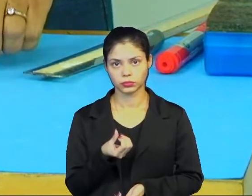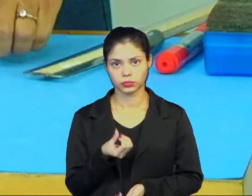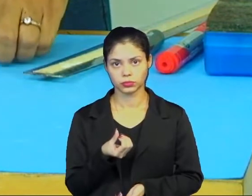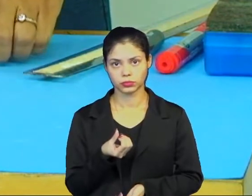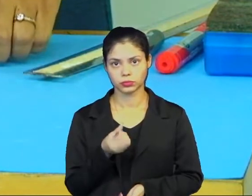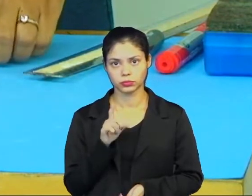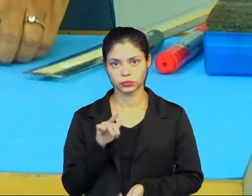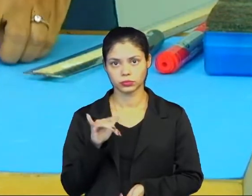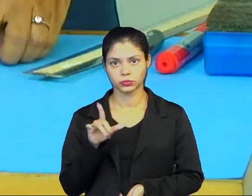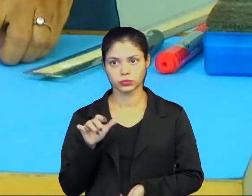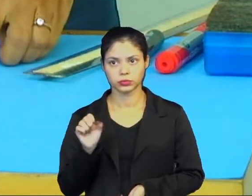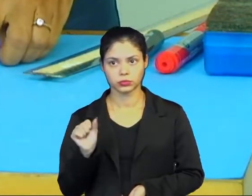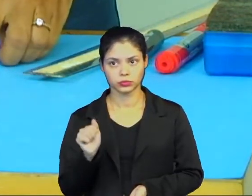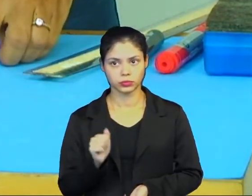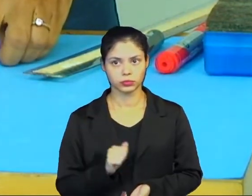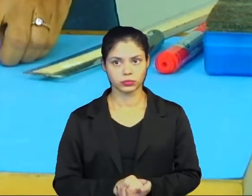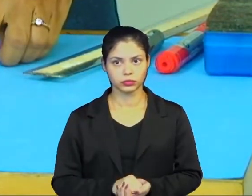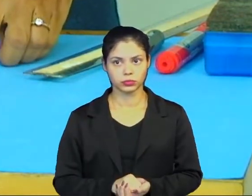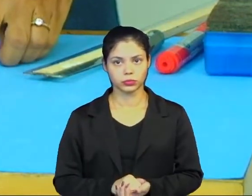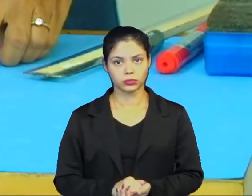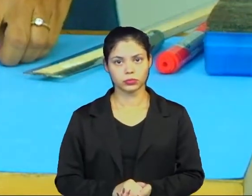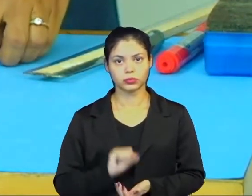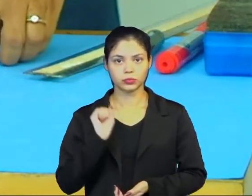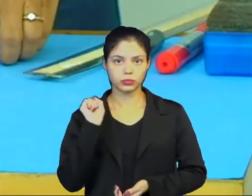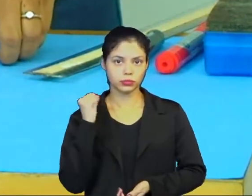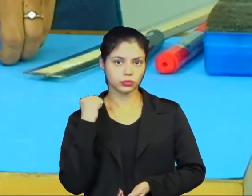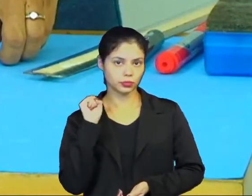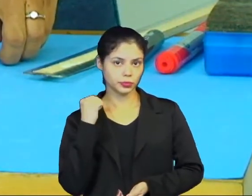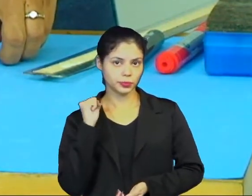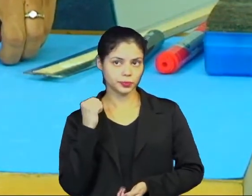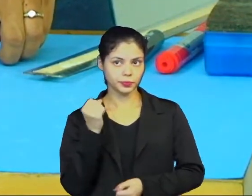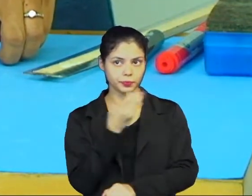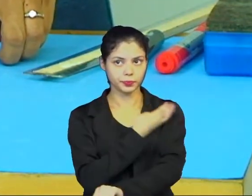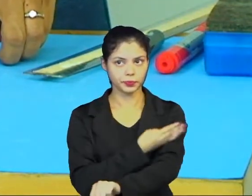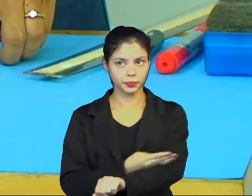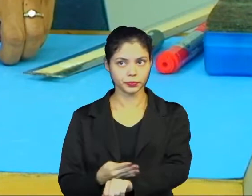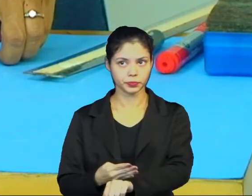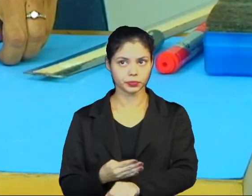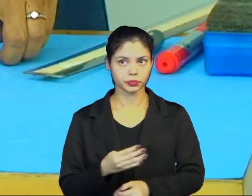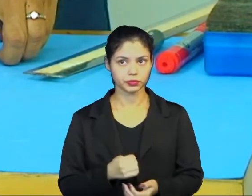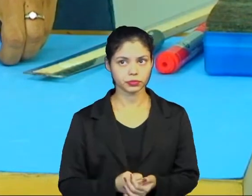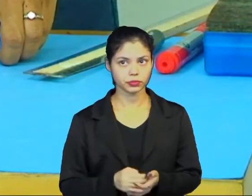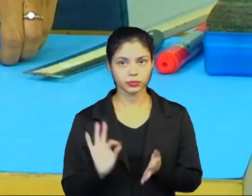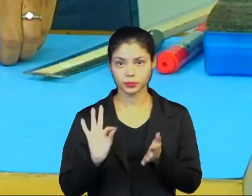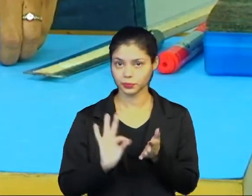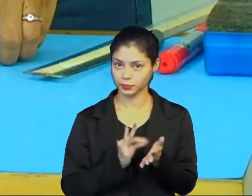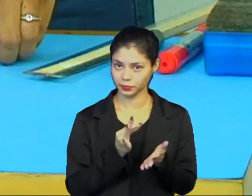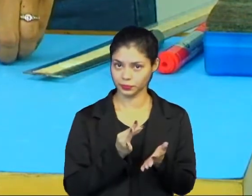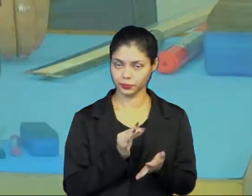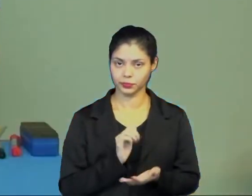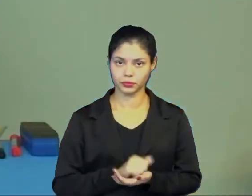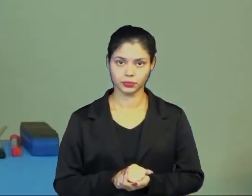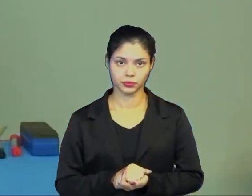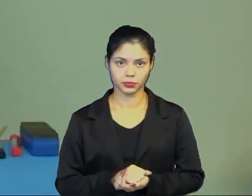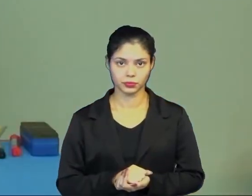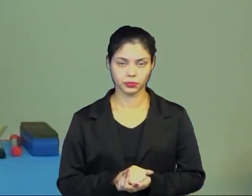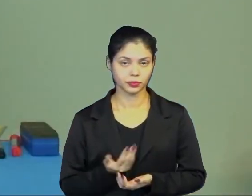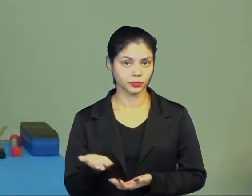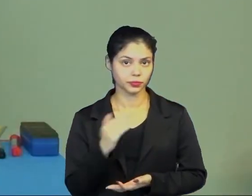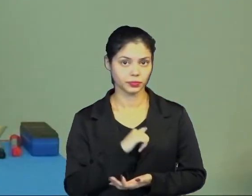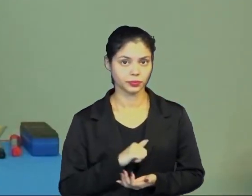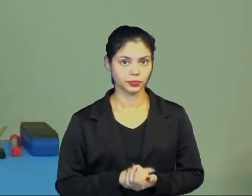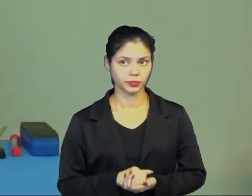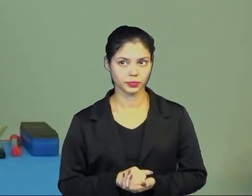tampinhas lilás e 8 tampinhas brancas. Vamos registrar? Vamos